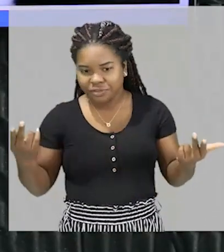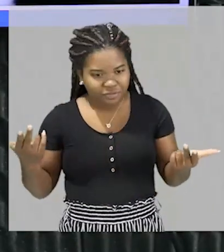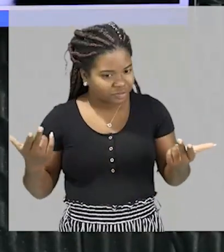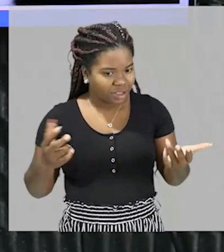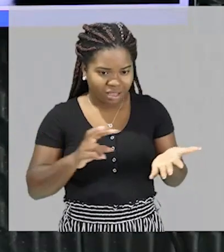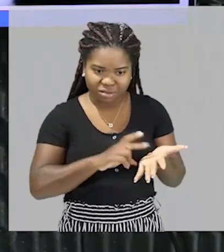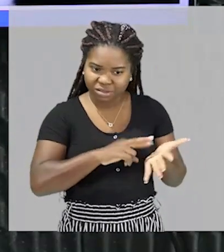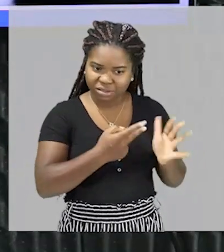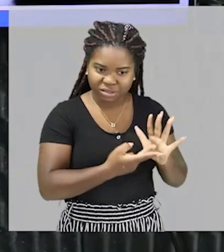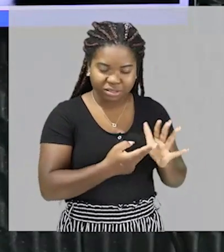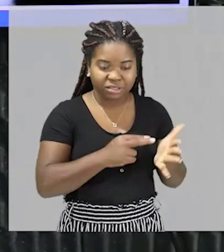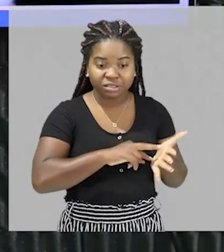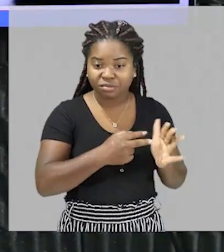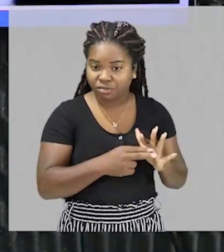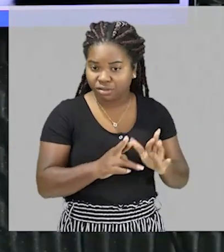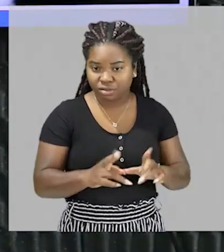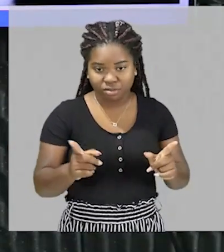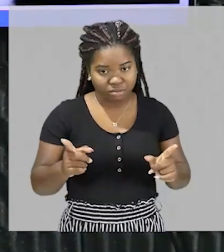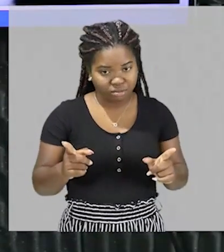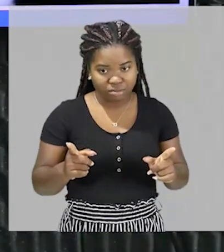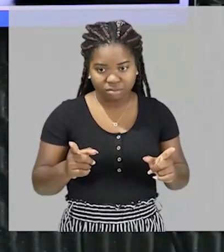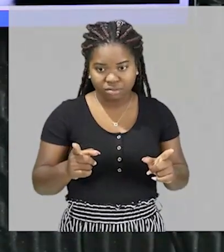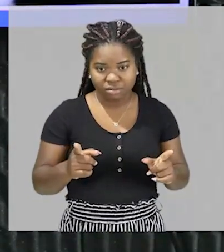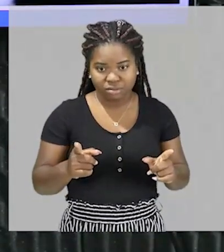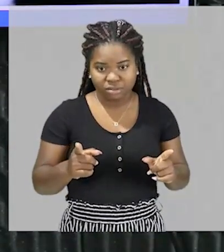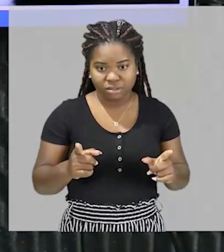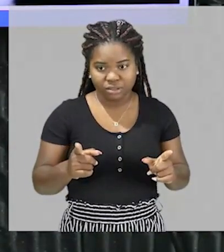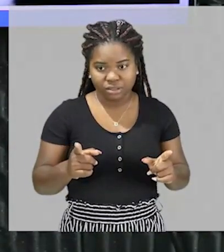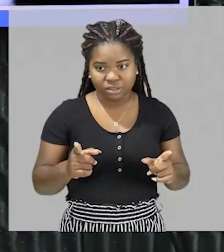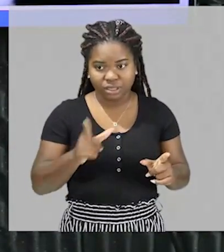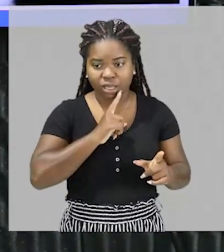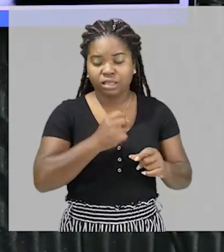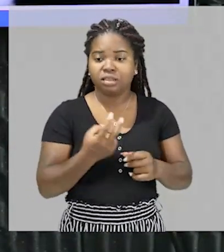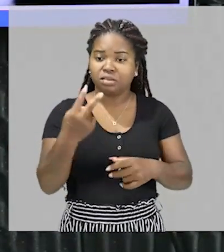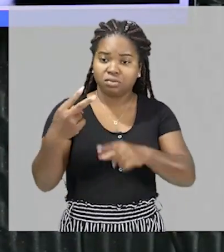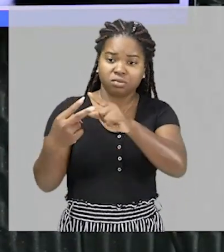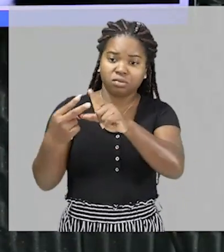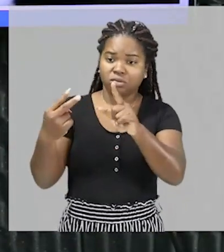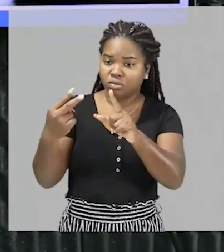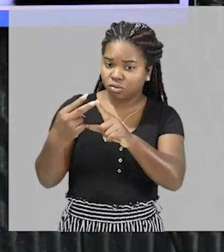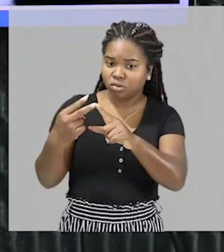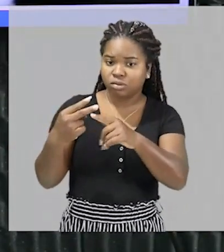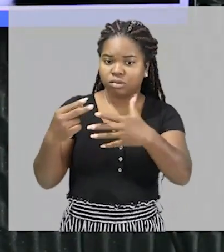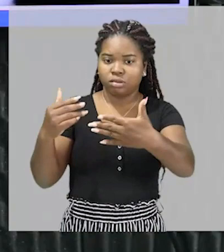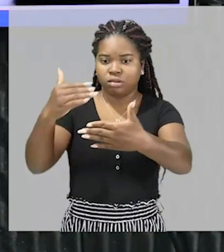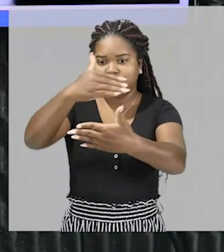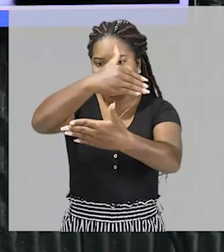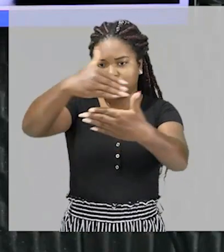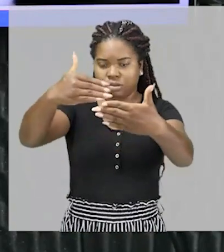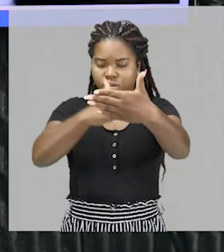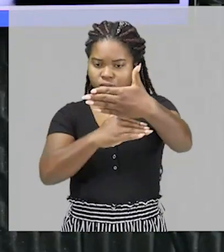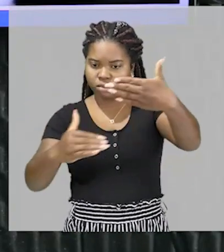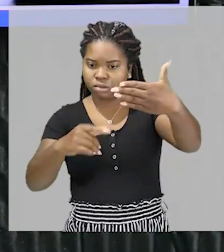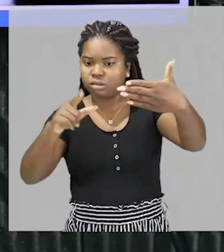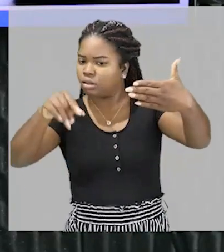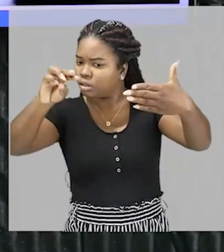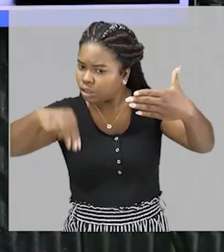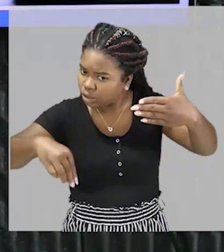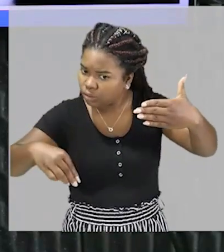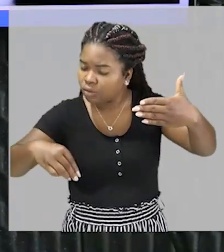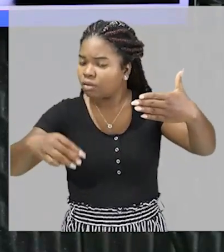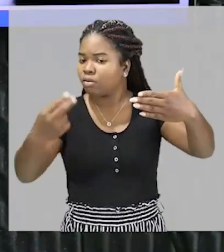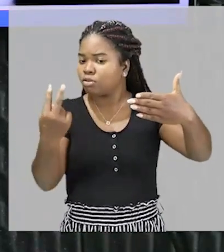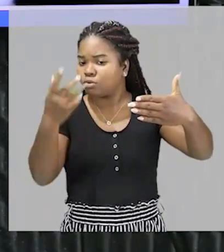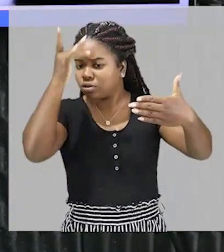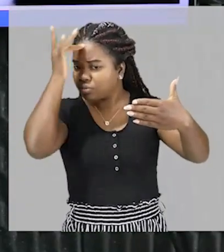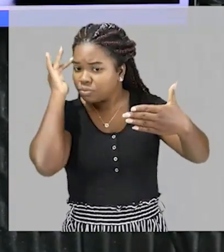interpretações diferentes. E mais ainda, ele ainda corta o fotograma de duas maneiras. Bom, quem são essas duas pessoas? Por que talvez pareça